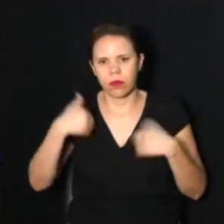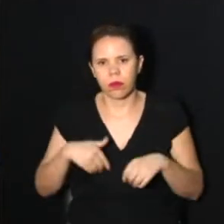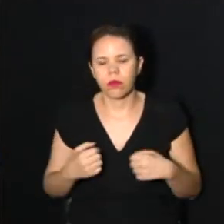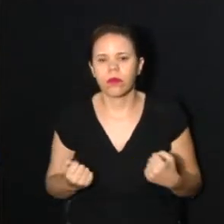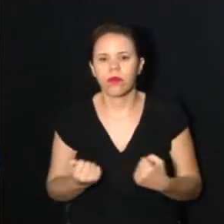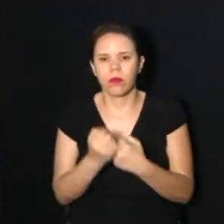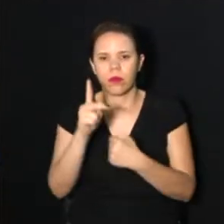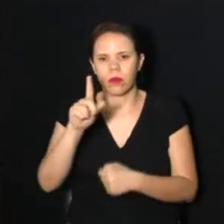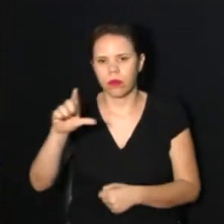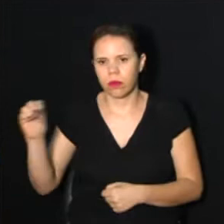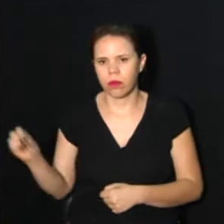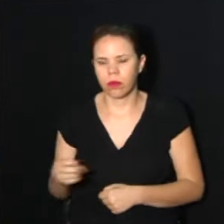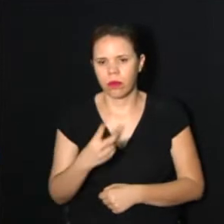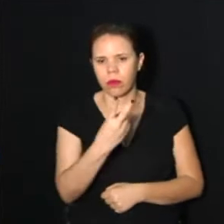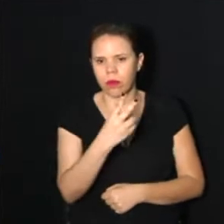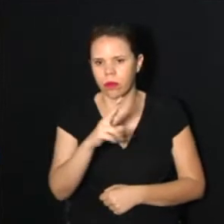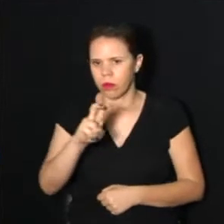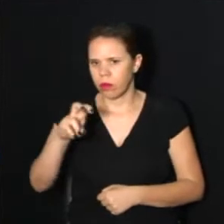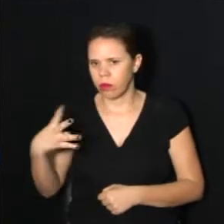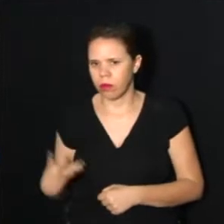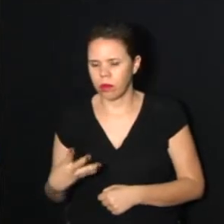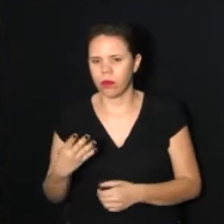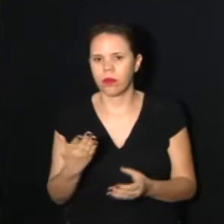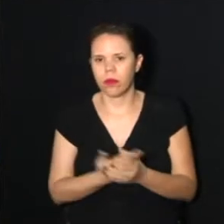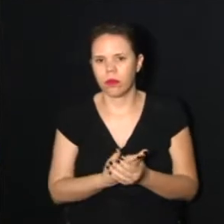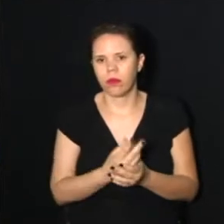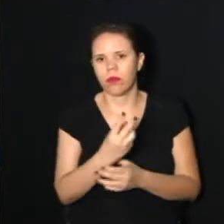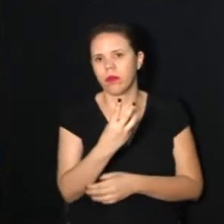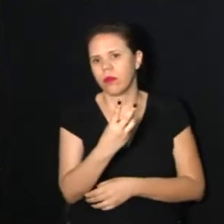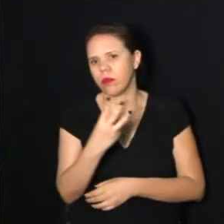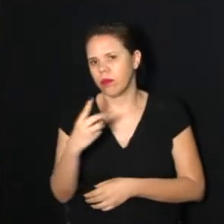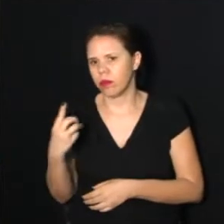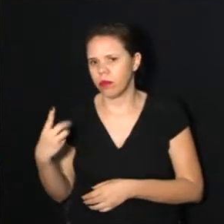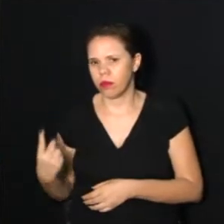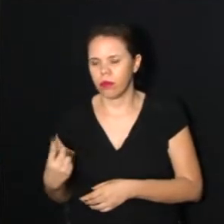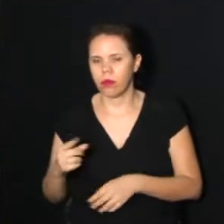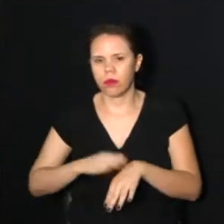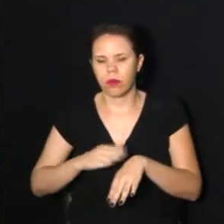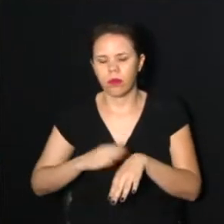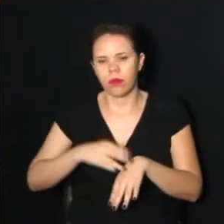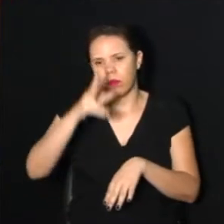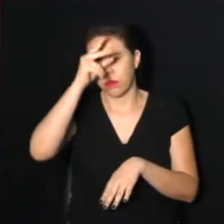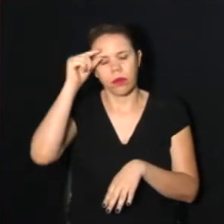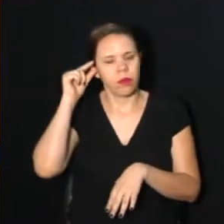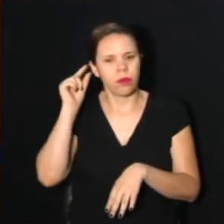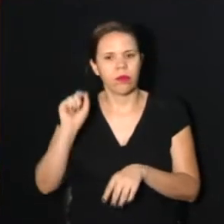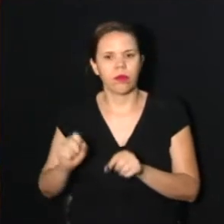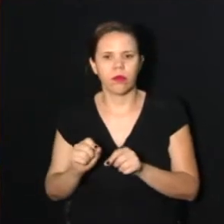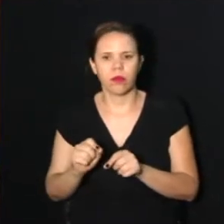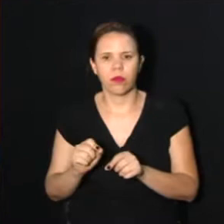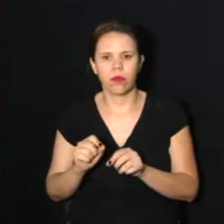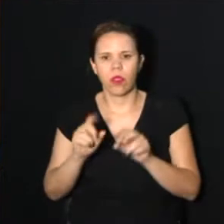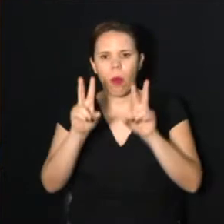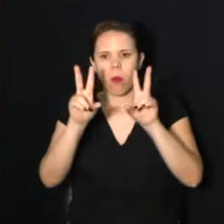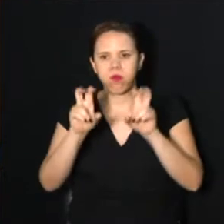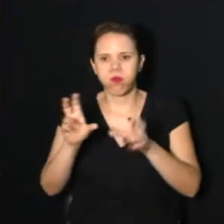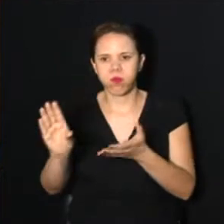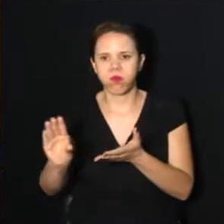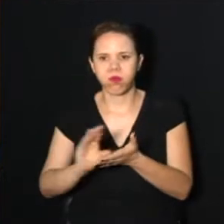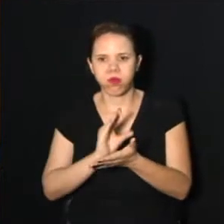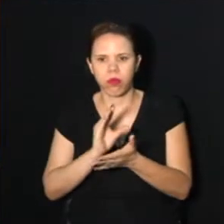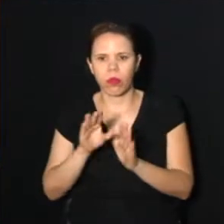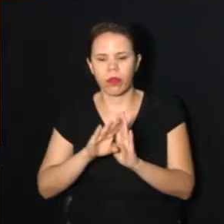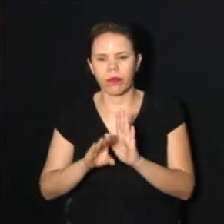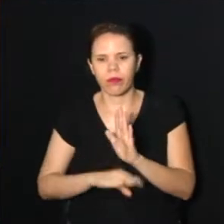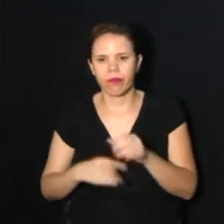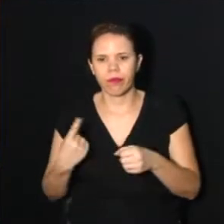ao PLO 254/2019, processo 231.153, de autoria do prefeito municipal, que dispõe sobre o orçamento, programa do município de